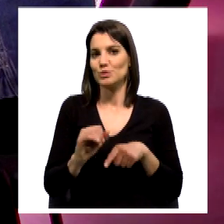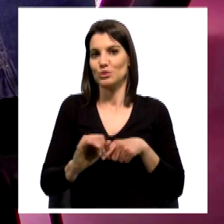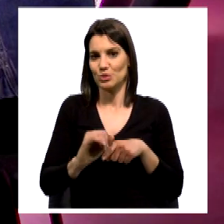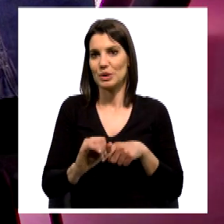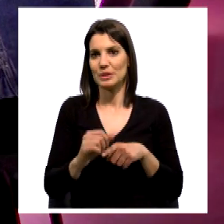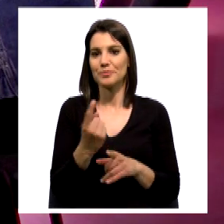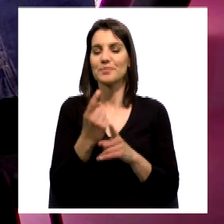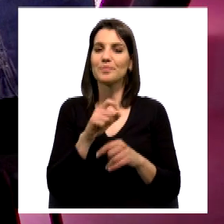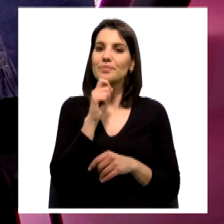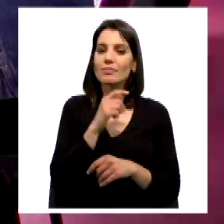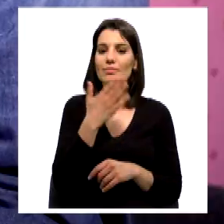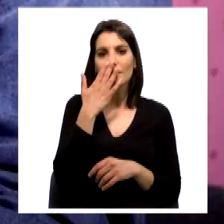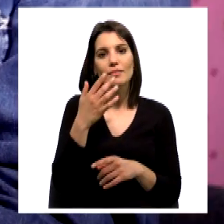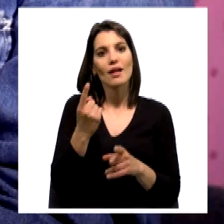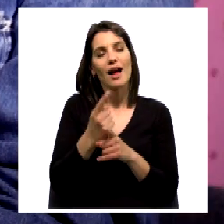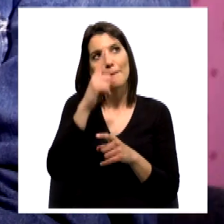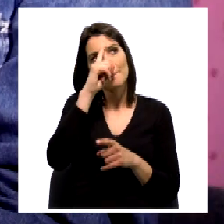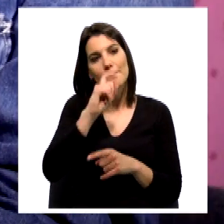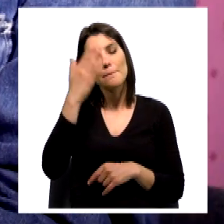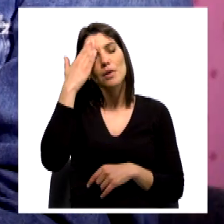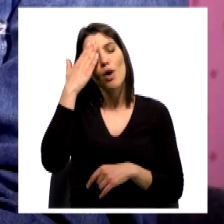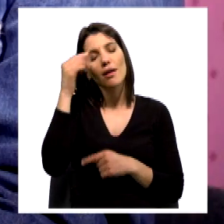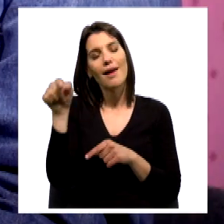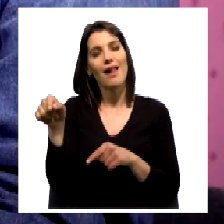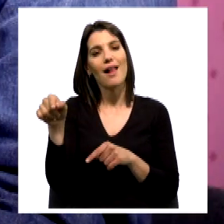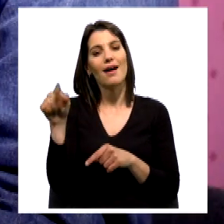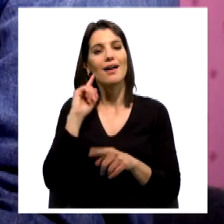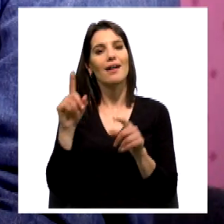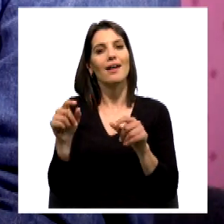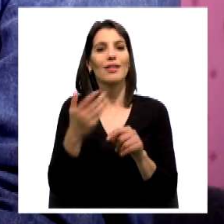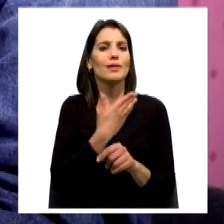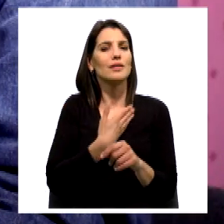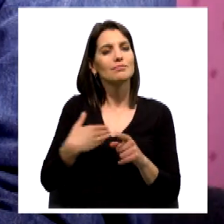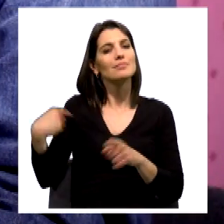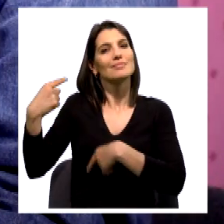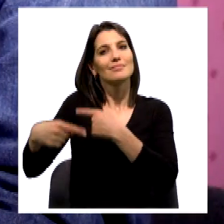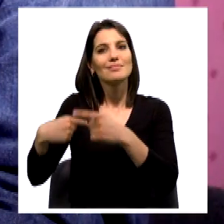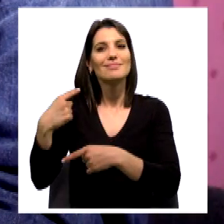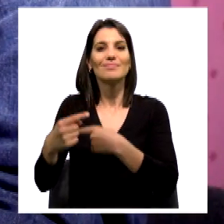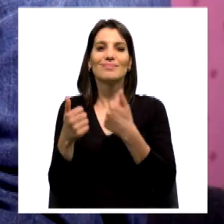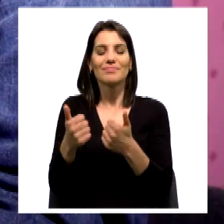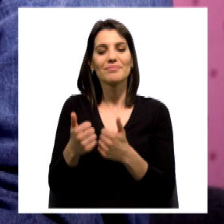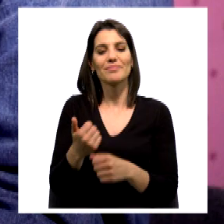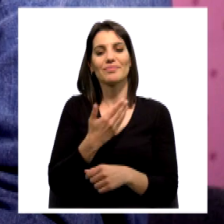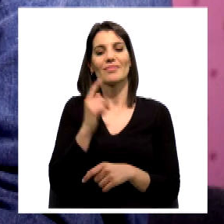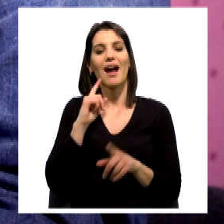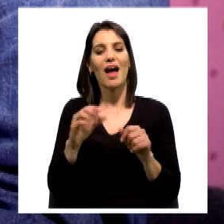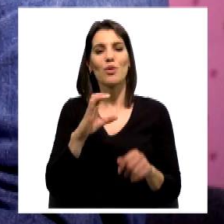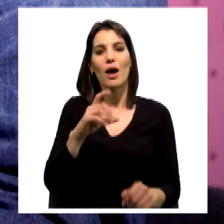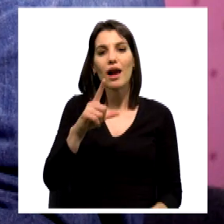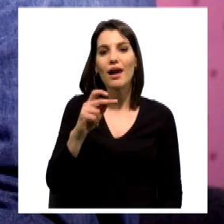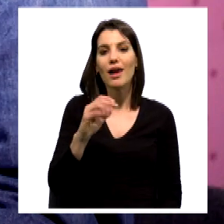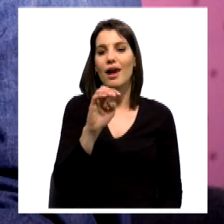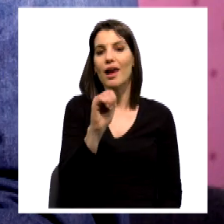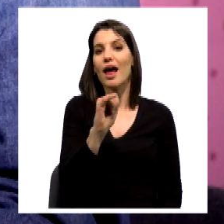sorte de poder conviver com essa memória de uma rádio muito tradicional, de uma rádio antiga, de uma rádio